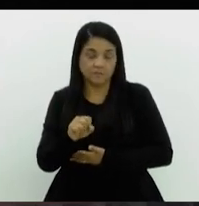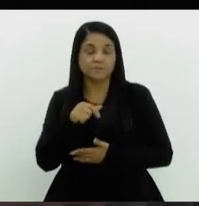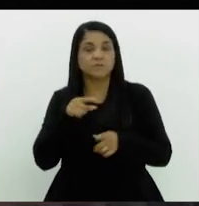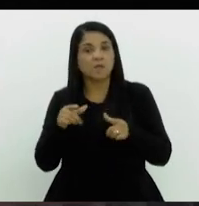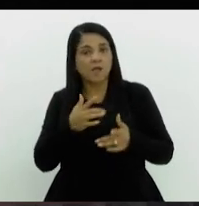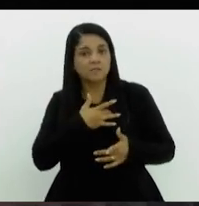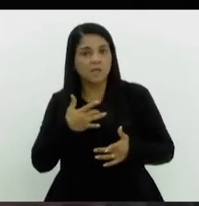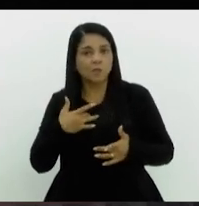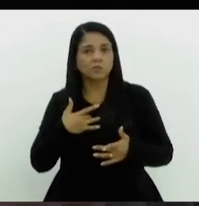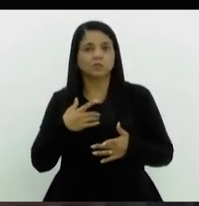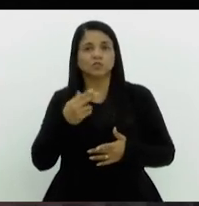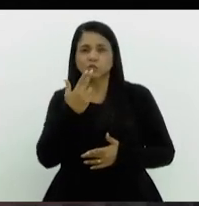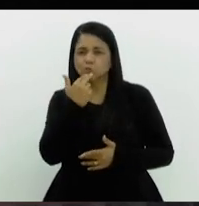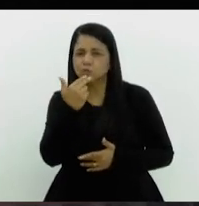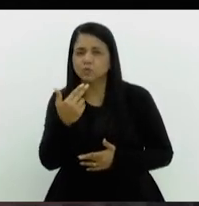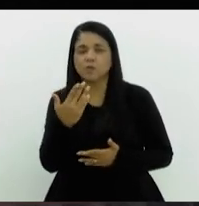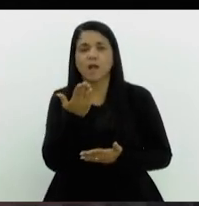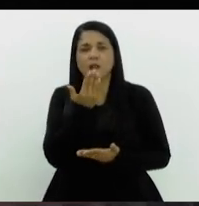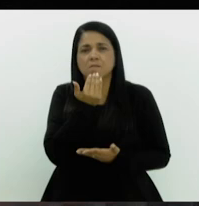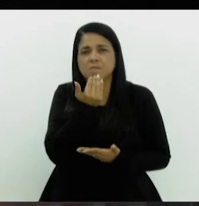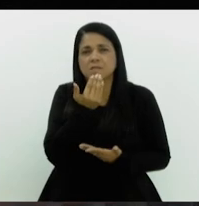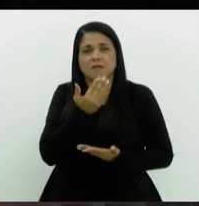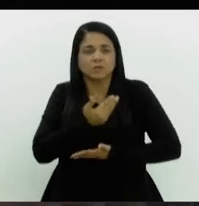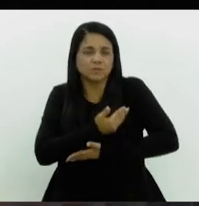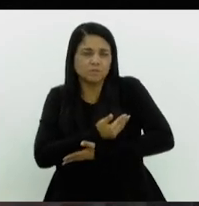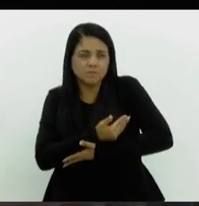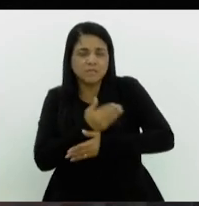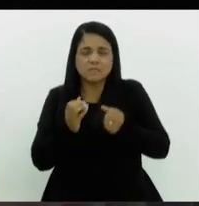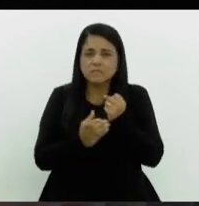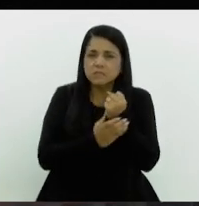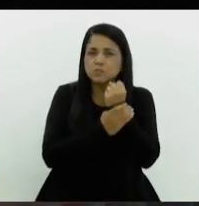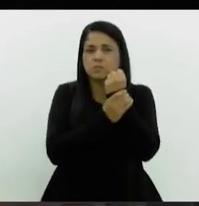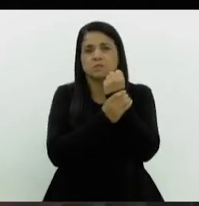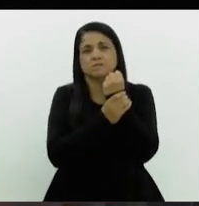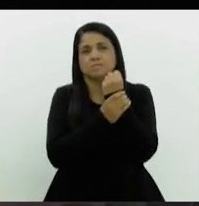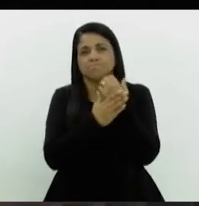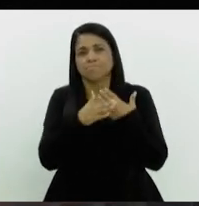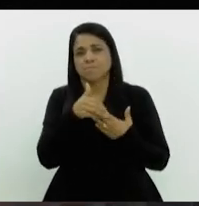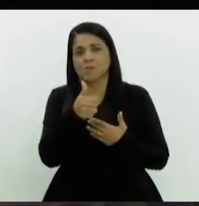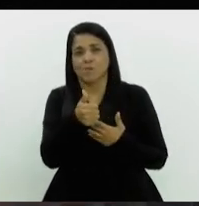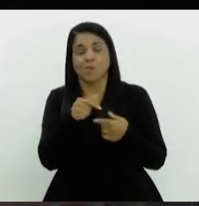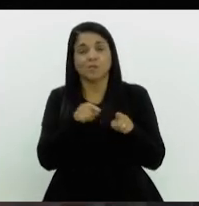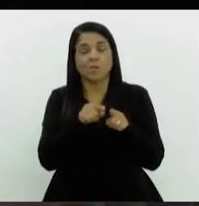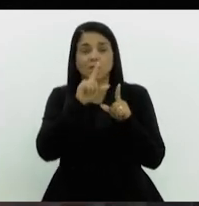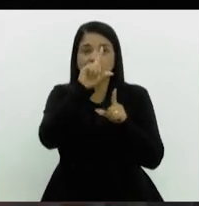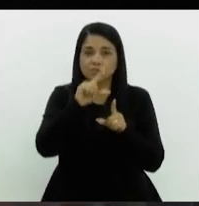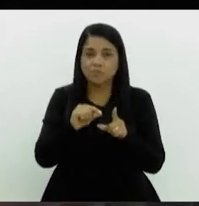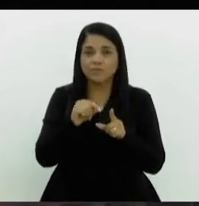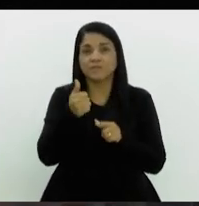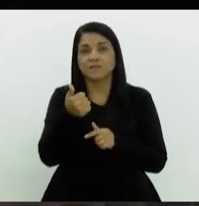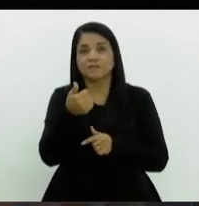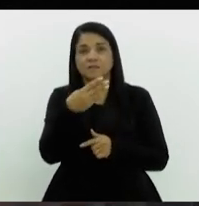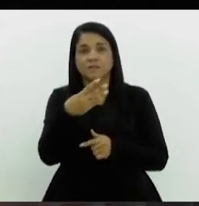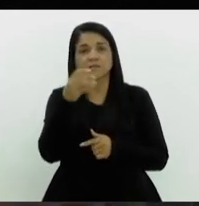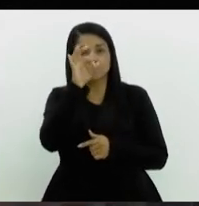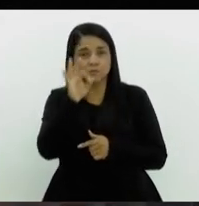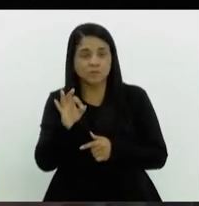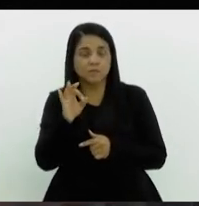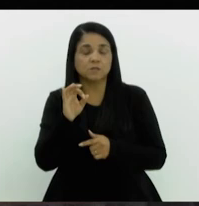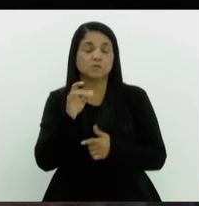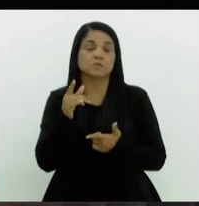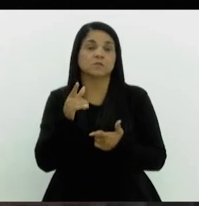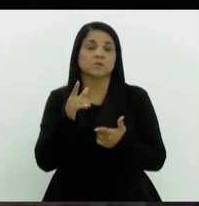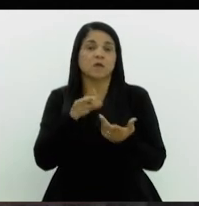saúde nutricional, alimentar das crianças, a segurança, e reduz em 13% a mortalidade de crianças menores de